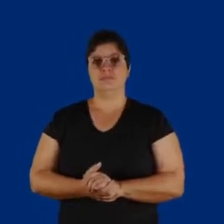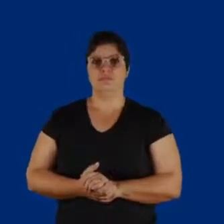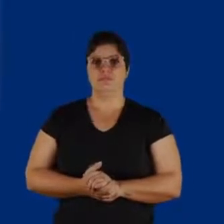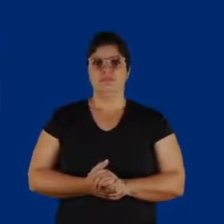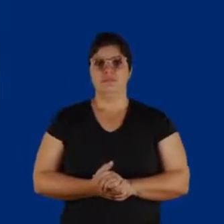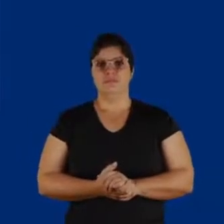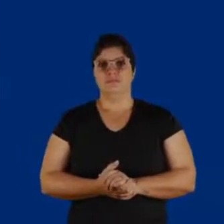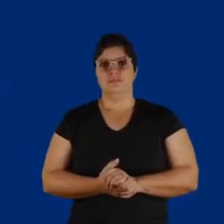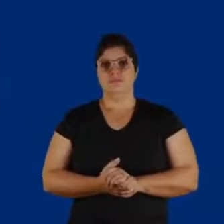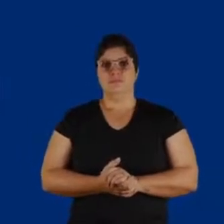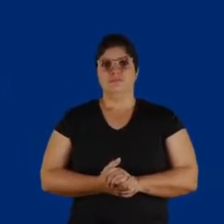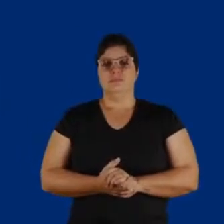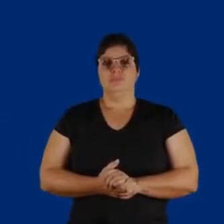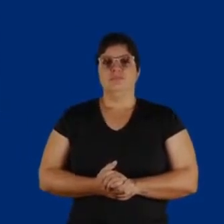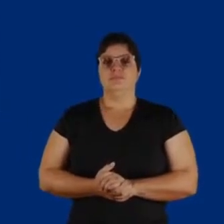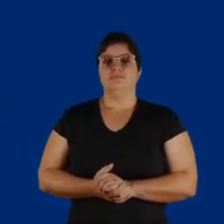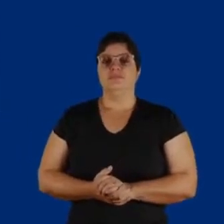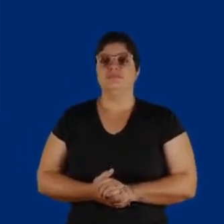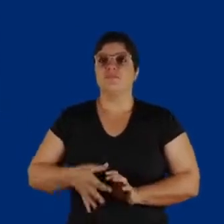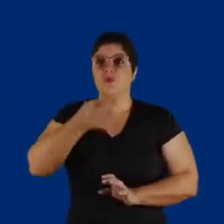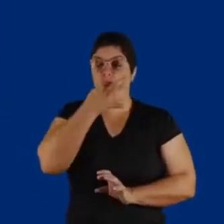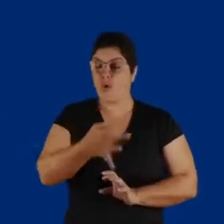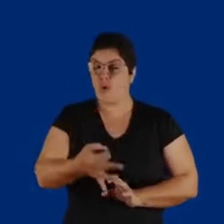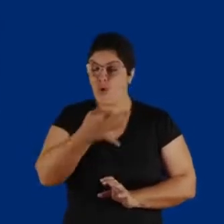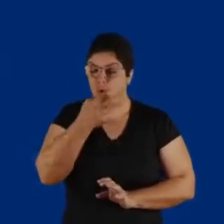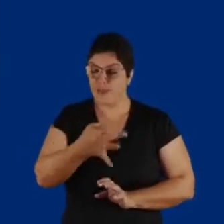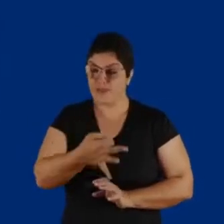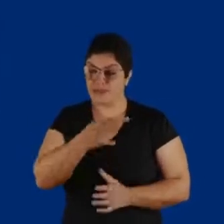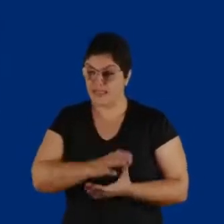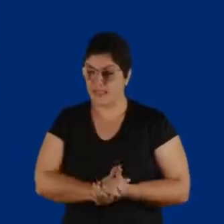Nós temos um comentário